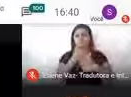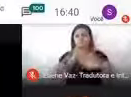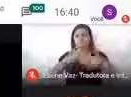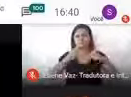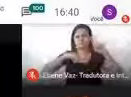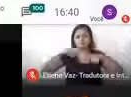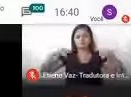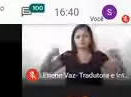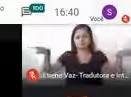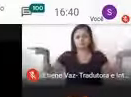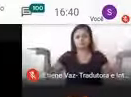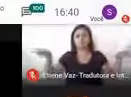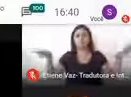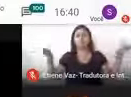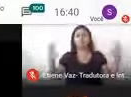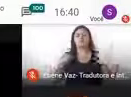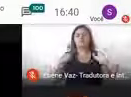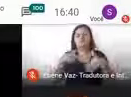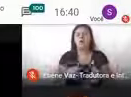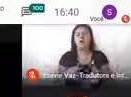dialetologia tridimensional e relacional.